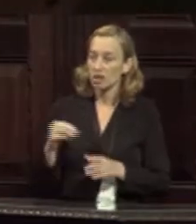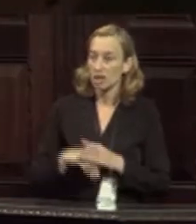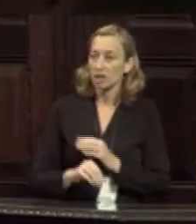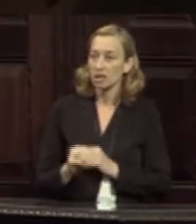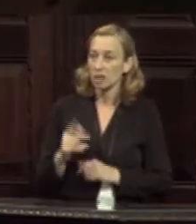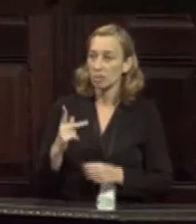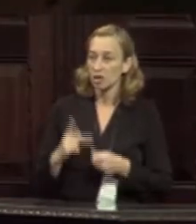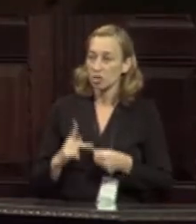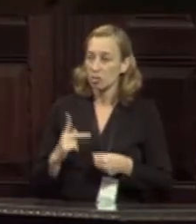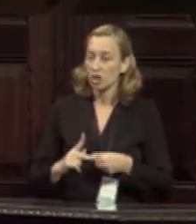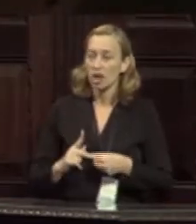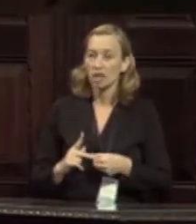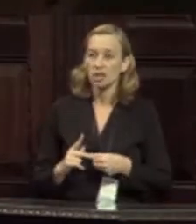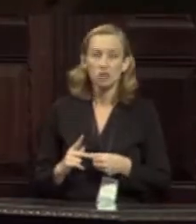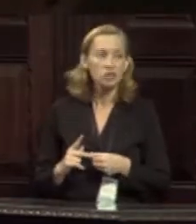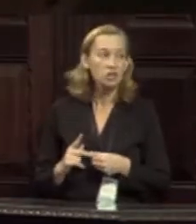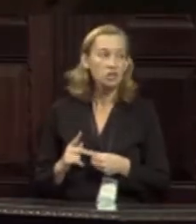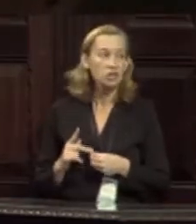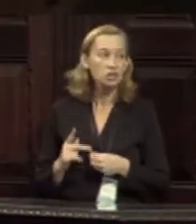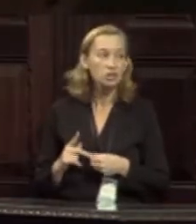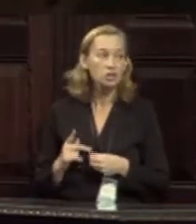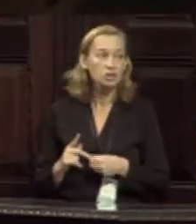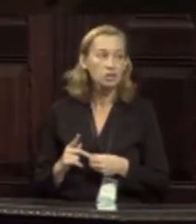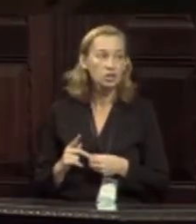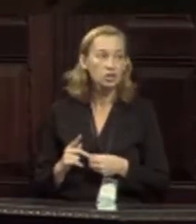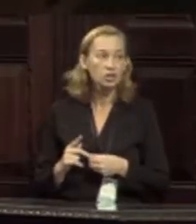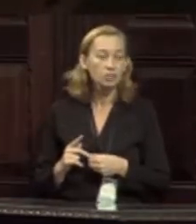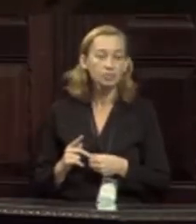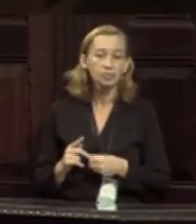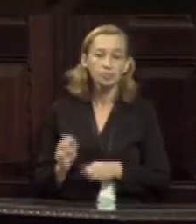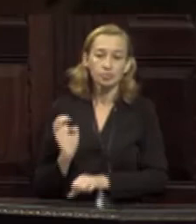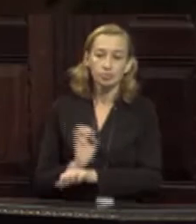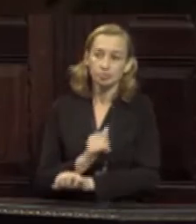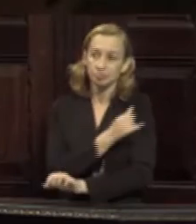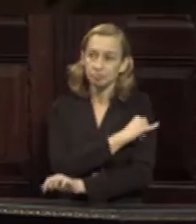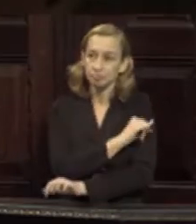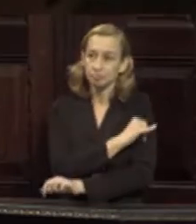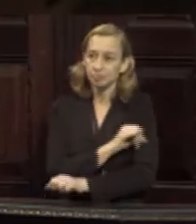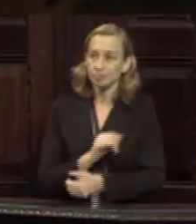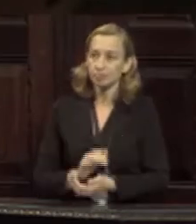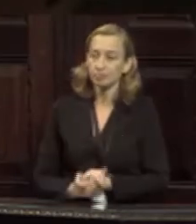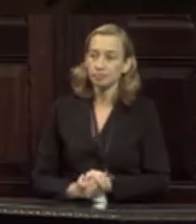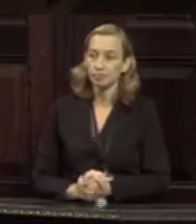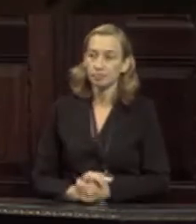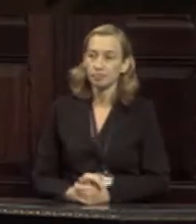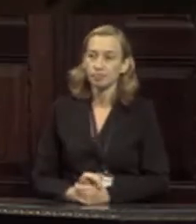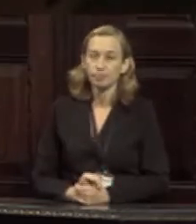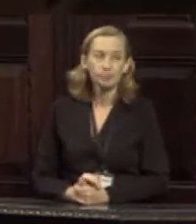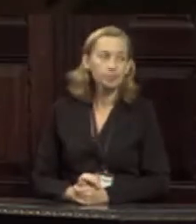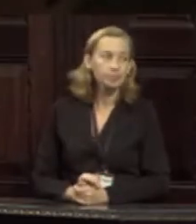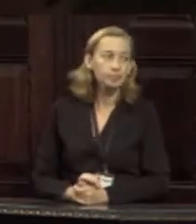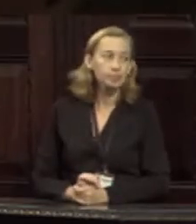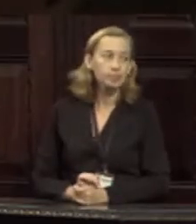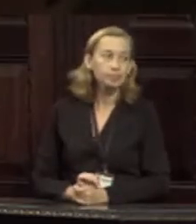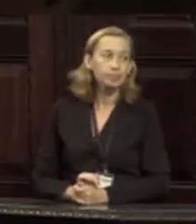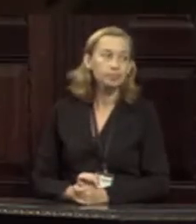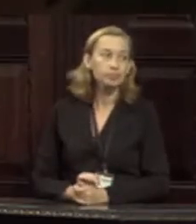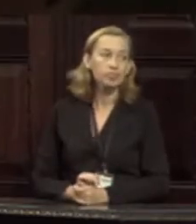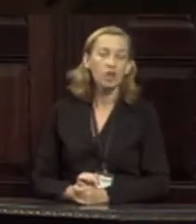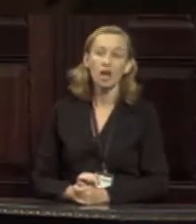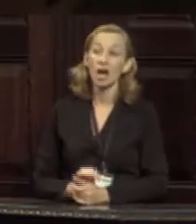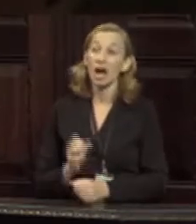em relação aos prejuízos que ela causou para o estado do Rio de Janeiro, a obra do Comperj está